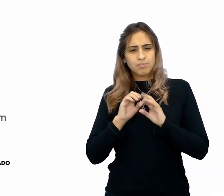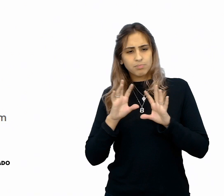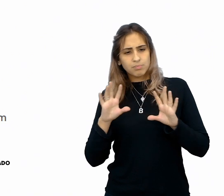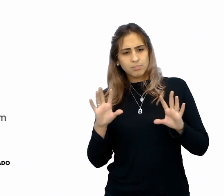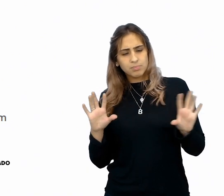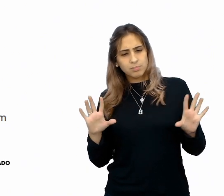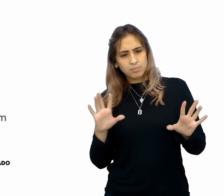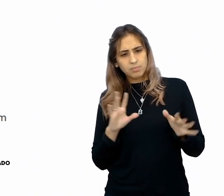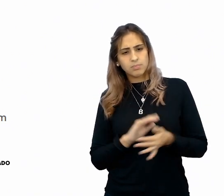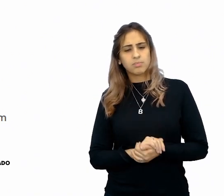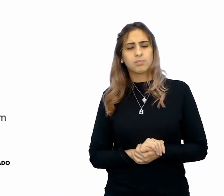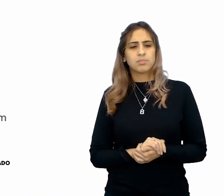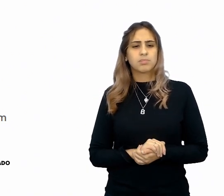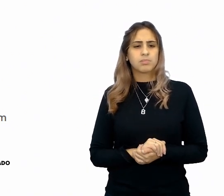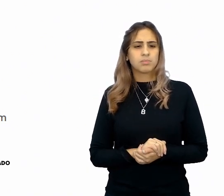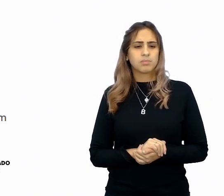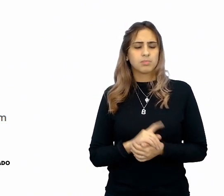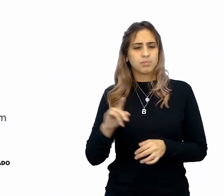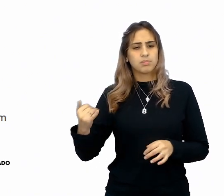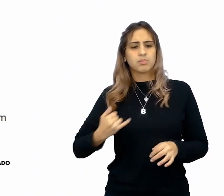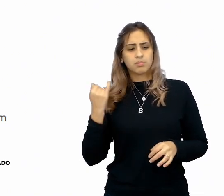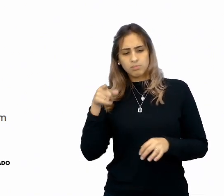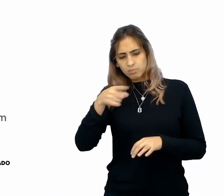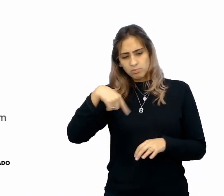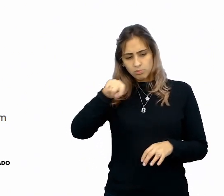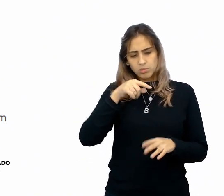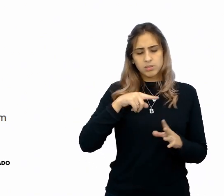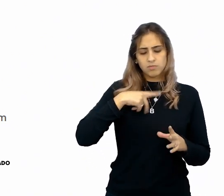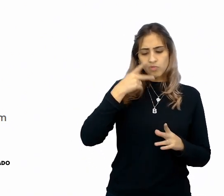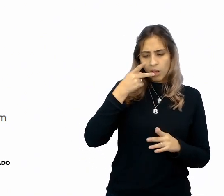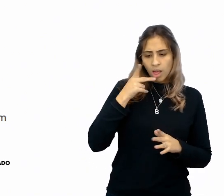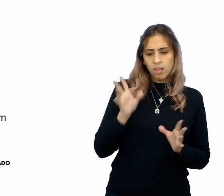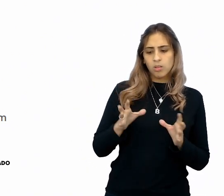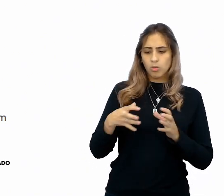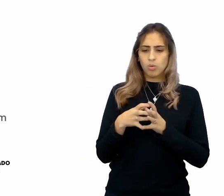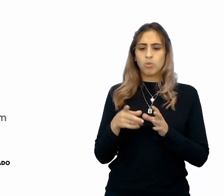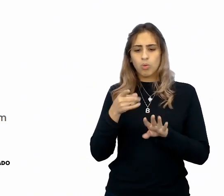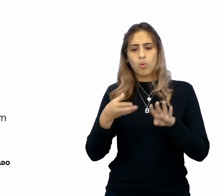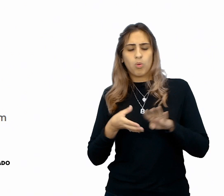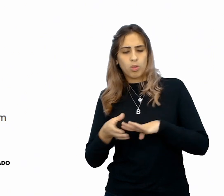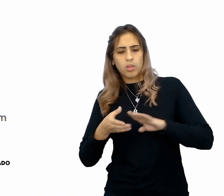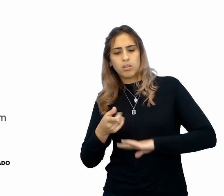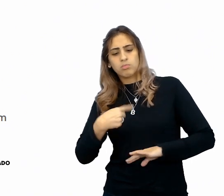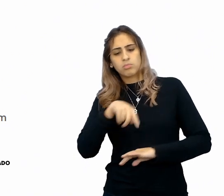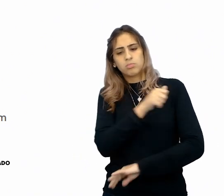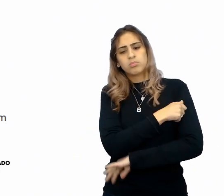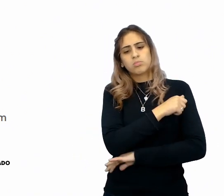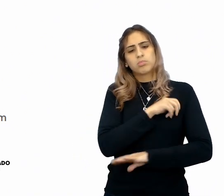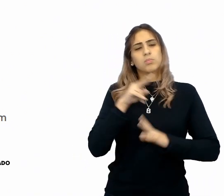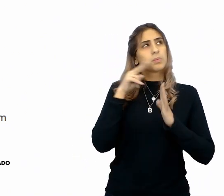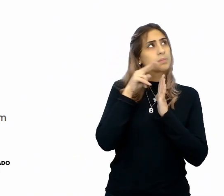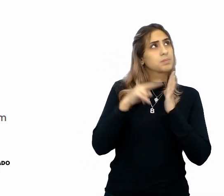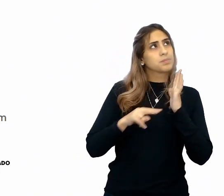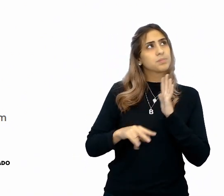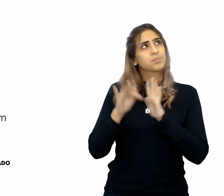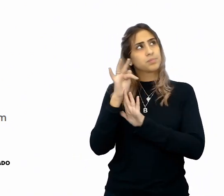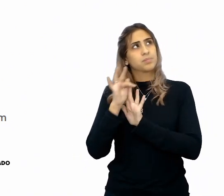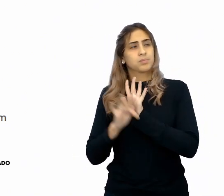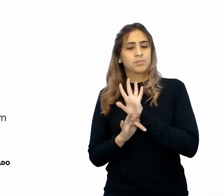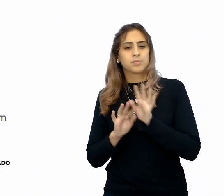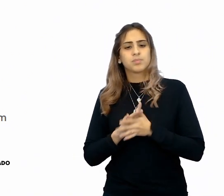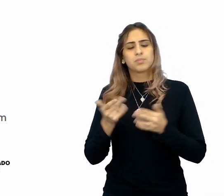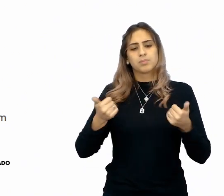né? Assim, é importante que vocês circulem pelos grupos e orientem os estudantes a relerem o texto